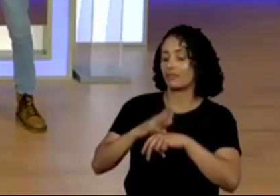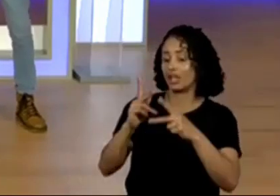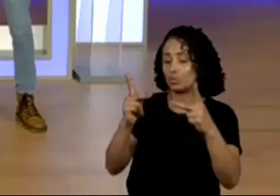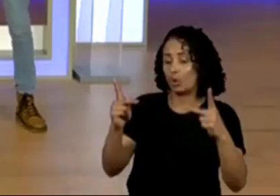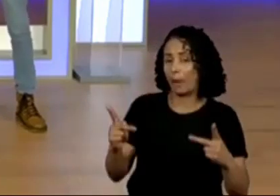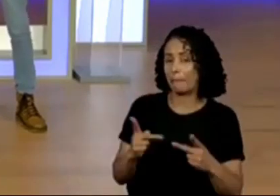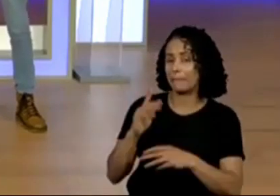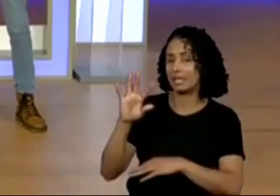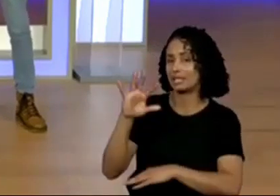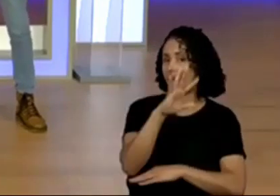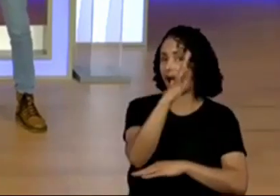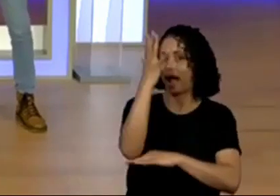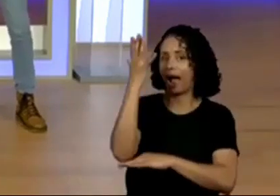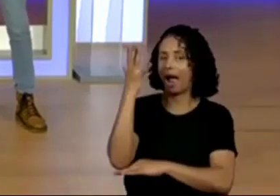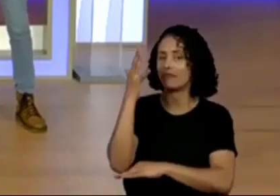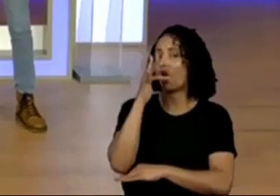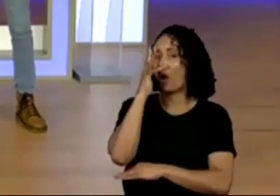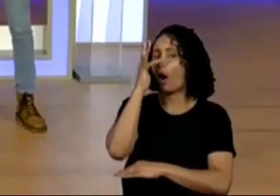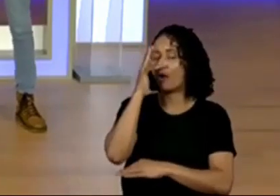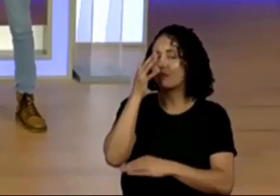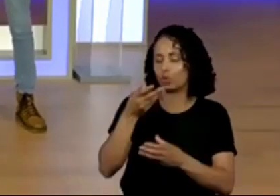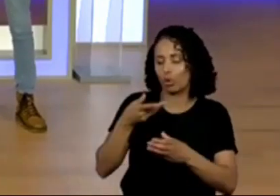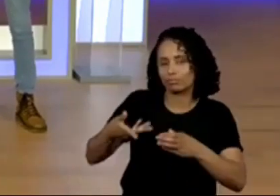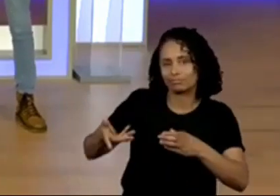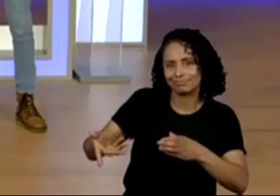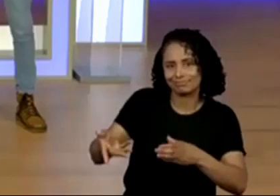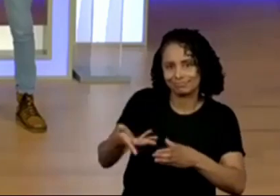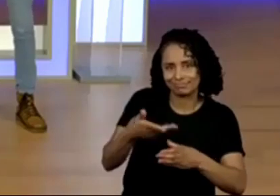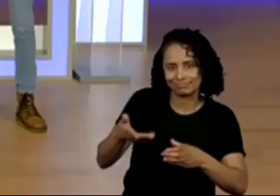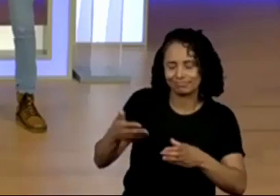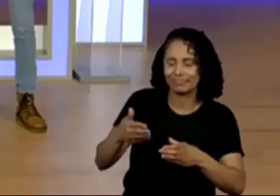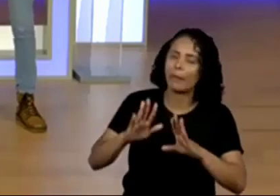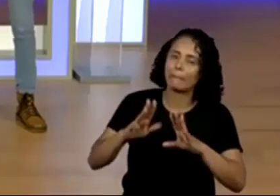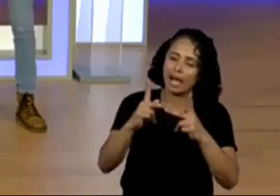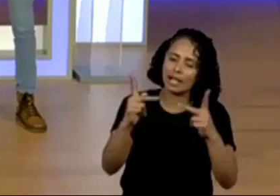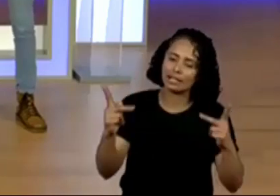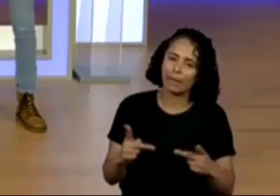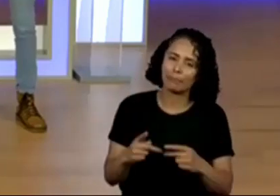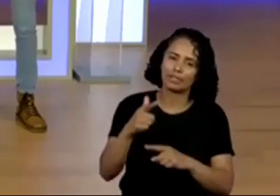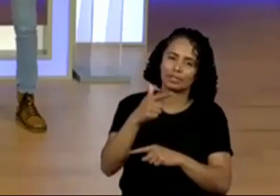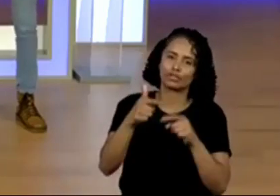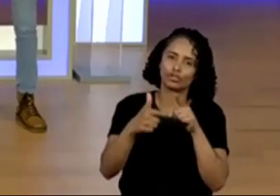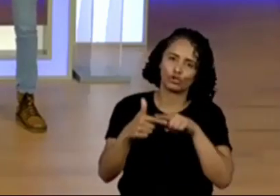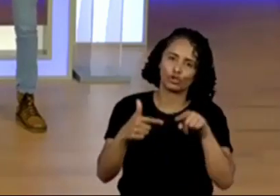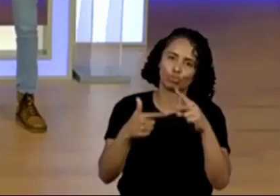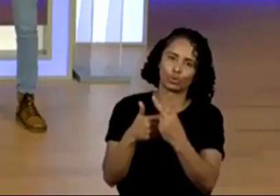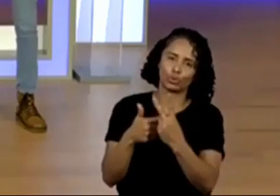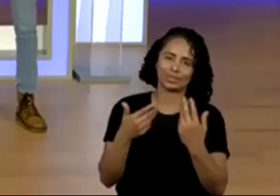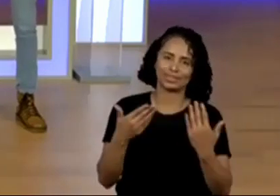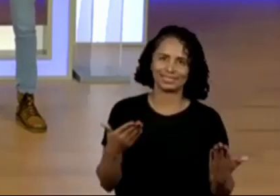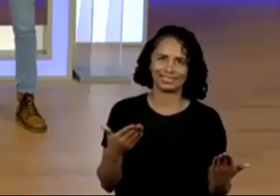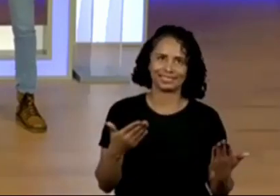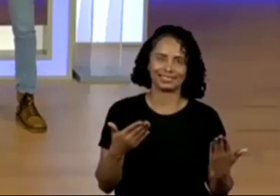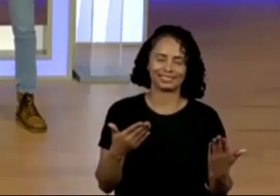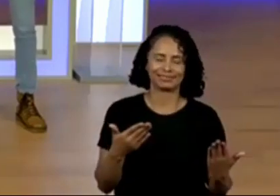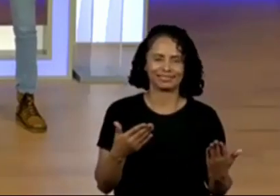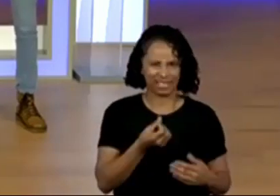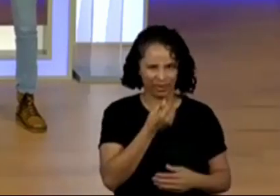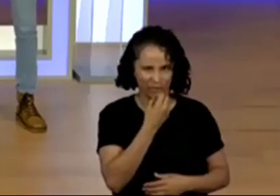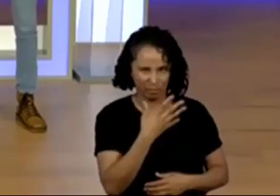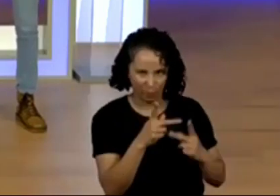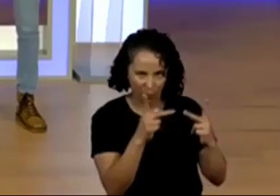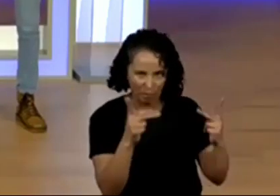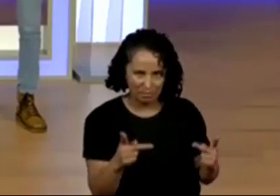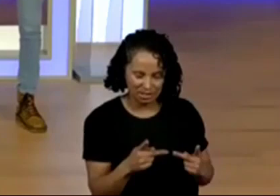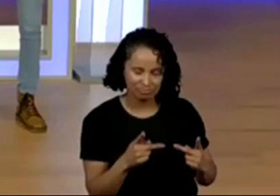aula de língua portuguesa. Mas aí a pizza foi dividida por 2 só, entre Por mim 2, e a professora mas estava igual. Acho que tava. Era metade